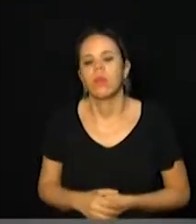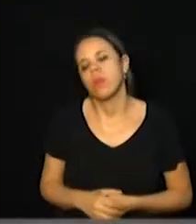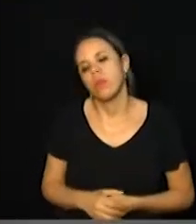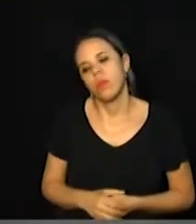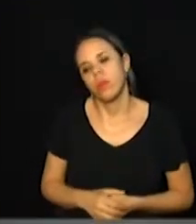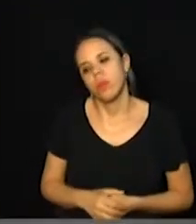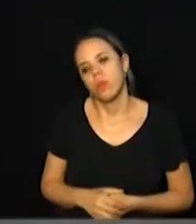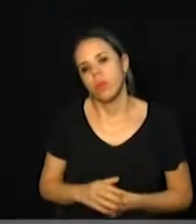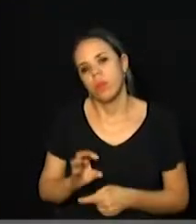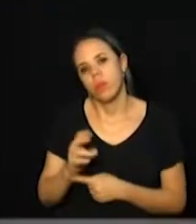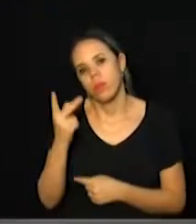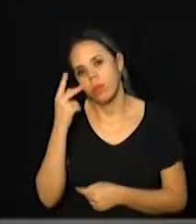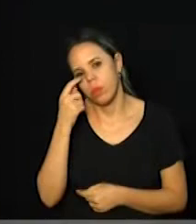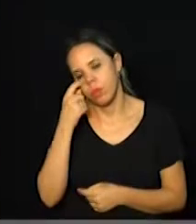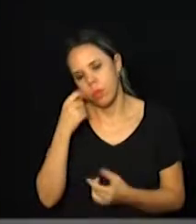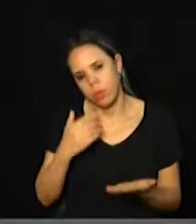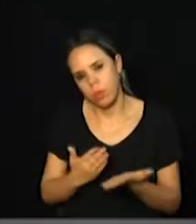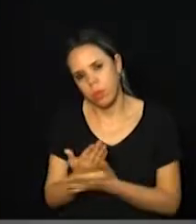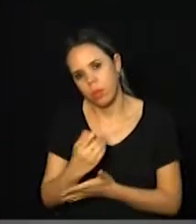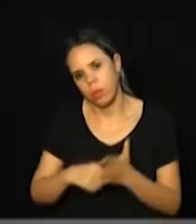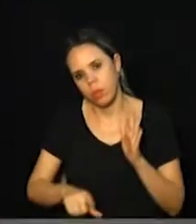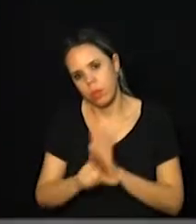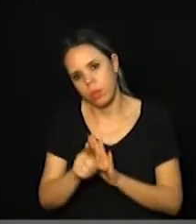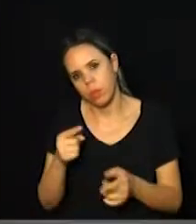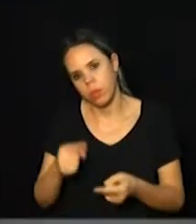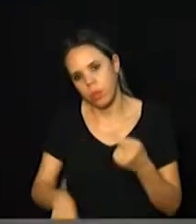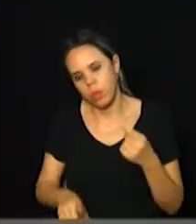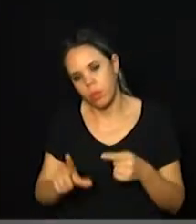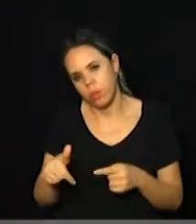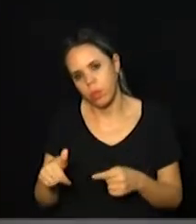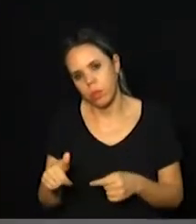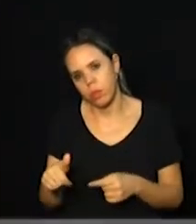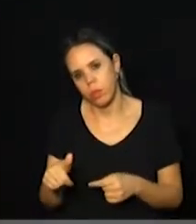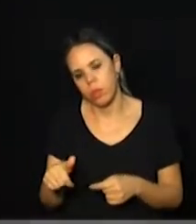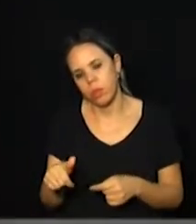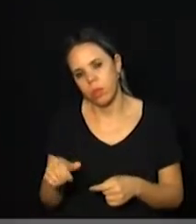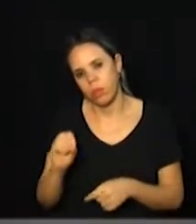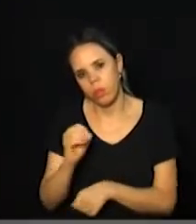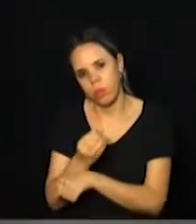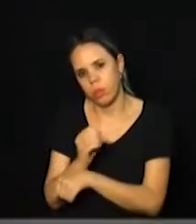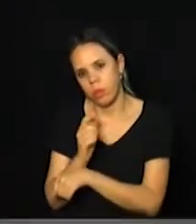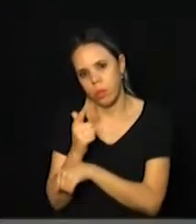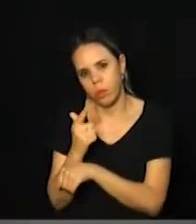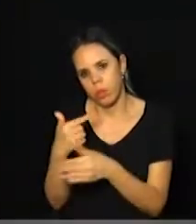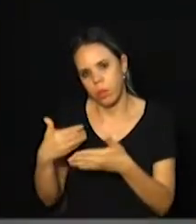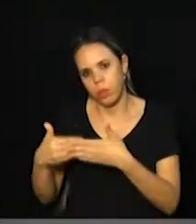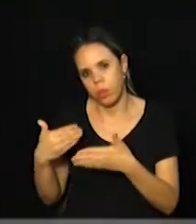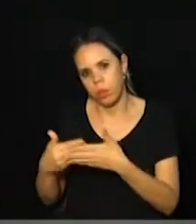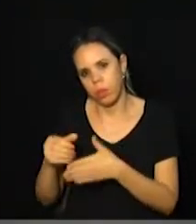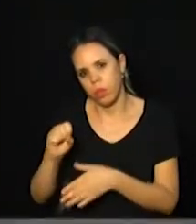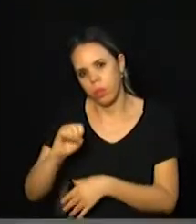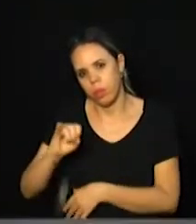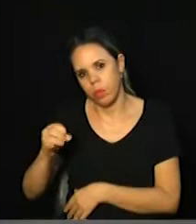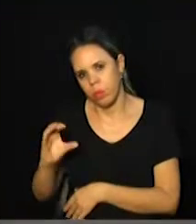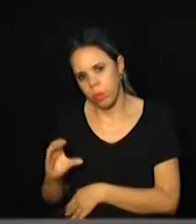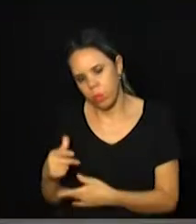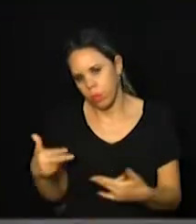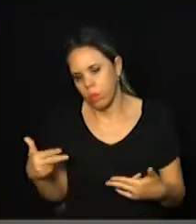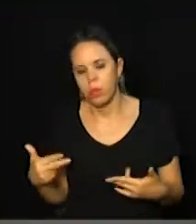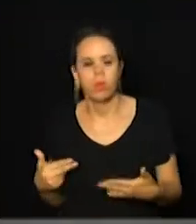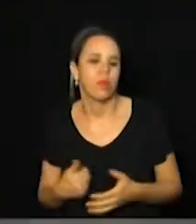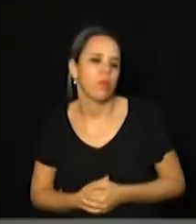do Estado de São Paulo aprovou uma lei proibindo depois veio Osasco Ribeirão Preto Guarulhos São José do Rio Preto